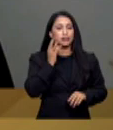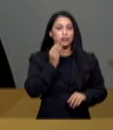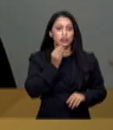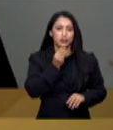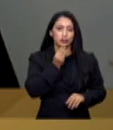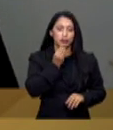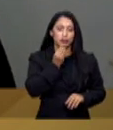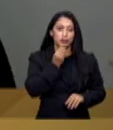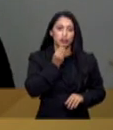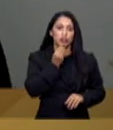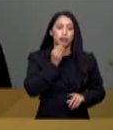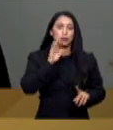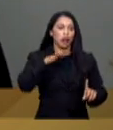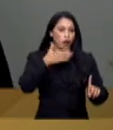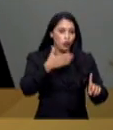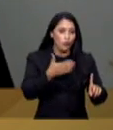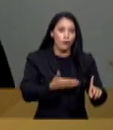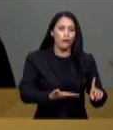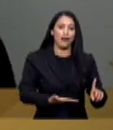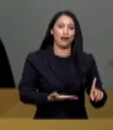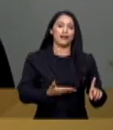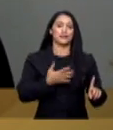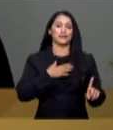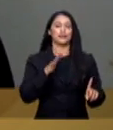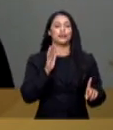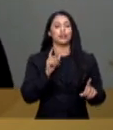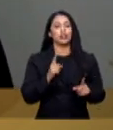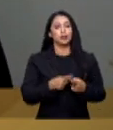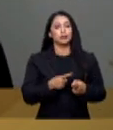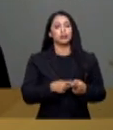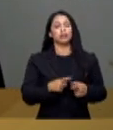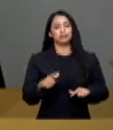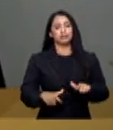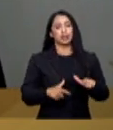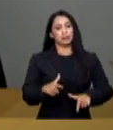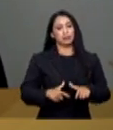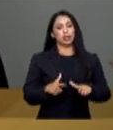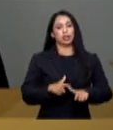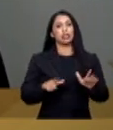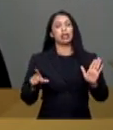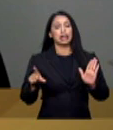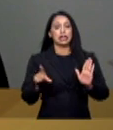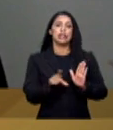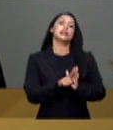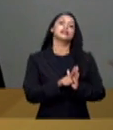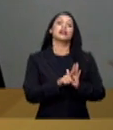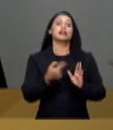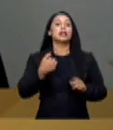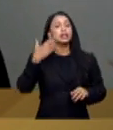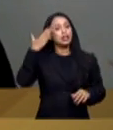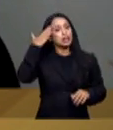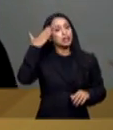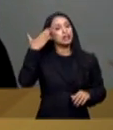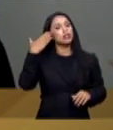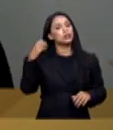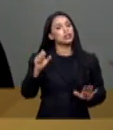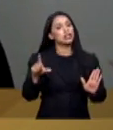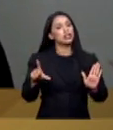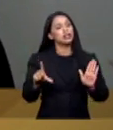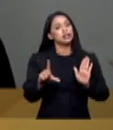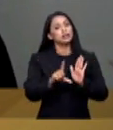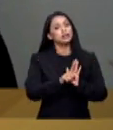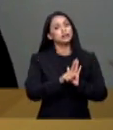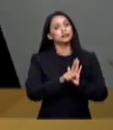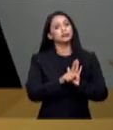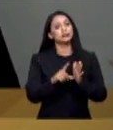pela honradez com que sempre se ouve em todos os seus atos, mas neste caso especificamente, que eu sei que esta lei decorreu